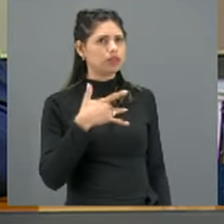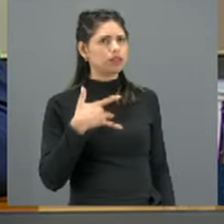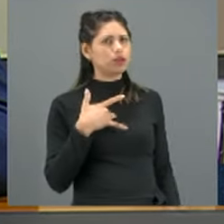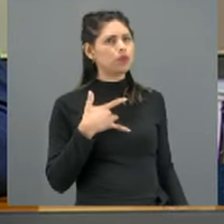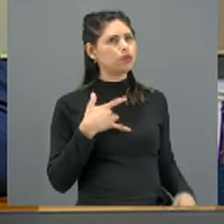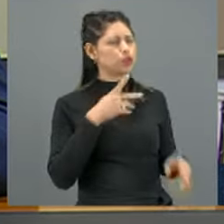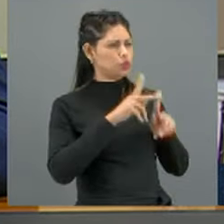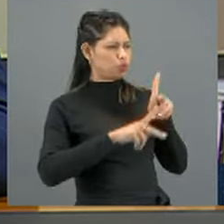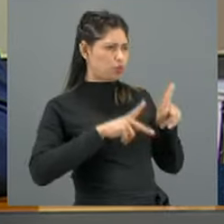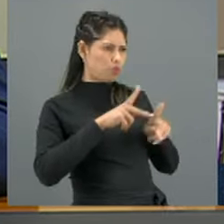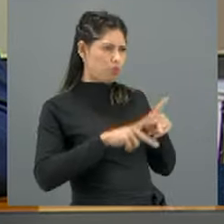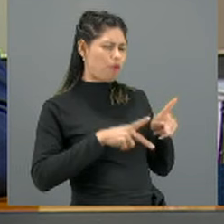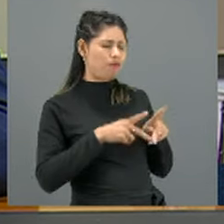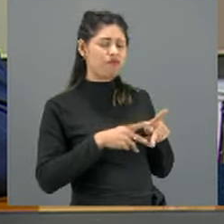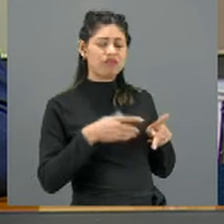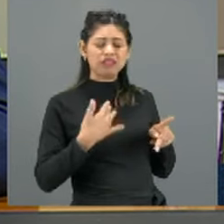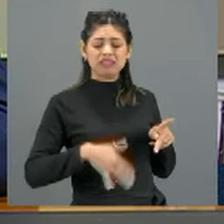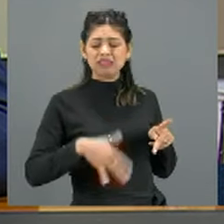a mortalidade.